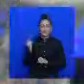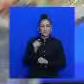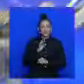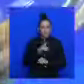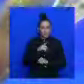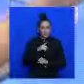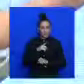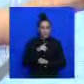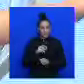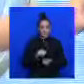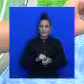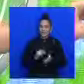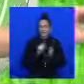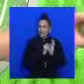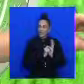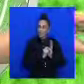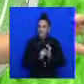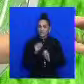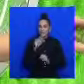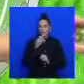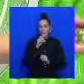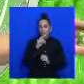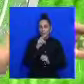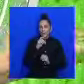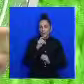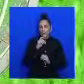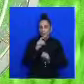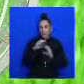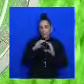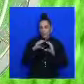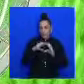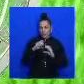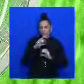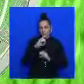E já temos. Anote aí, bola verde número 3.